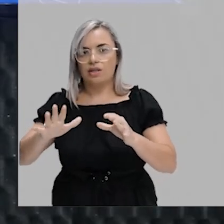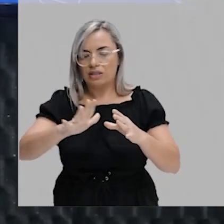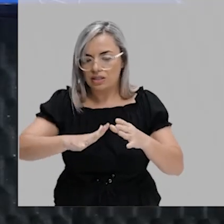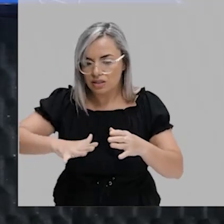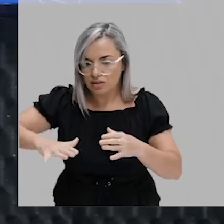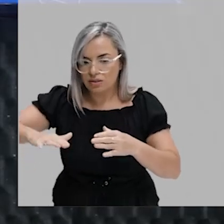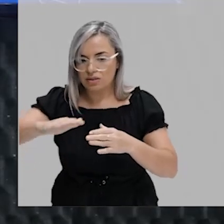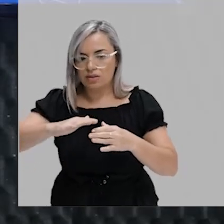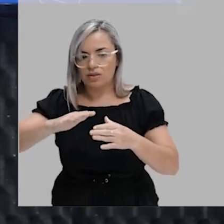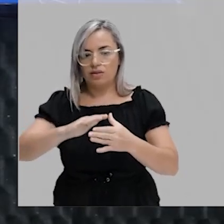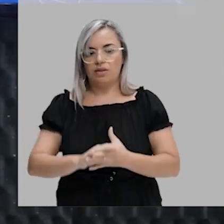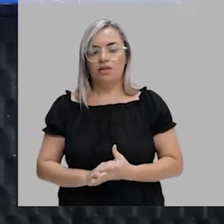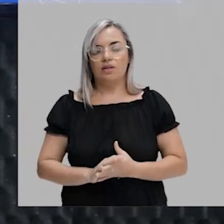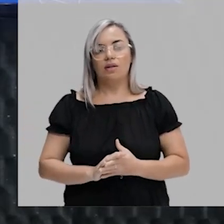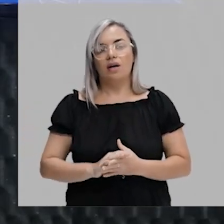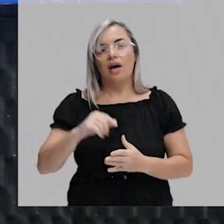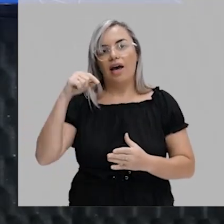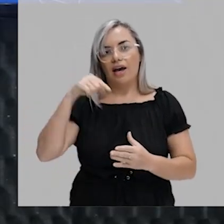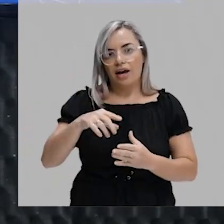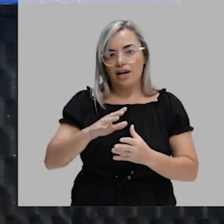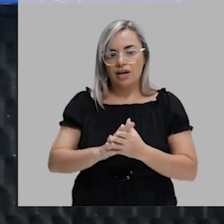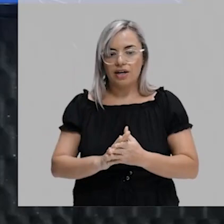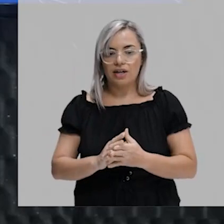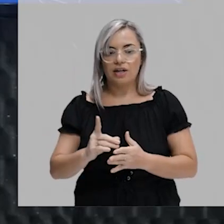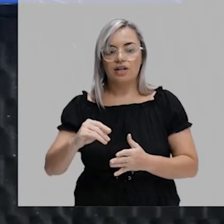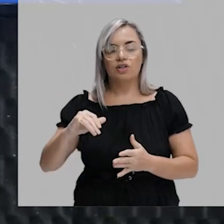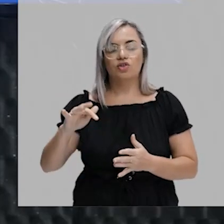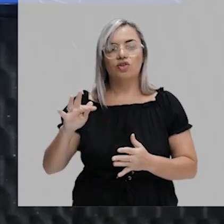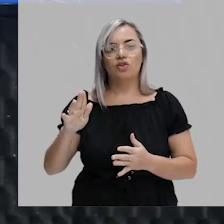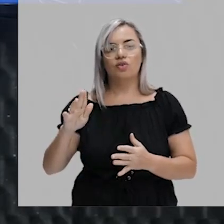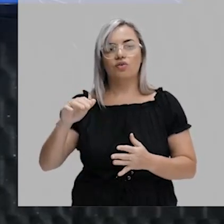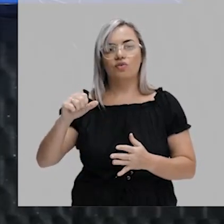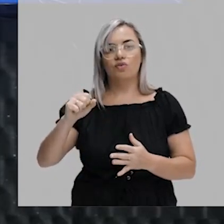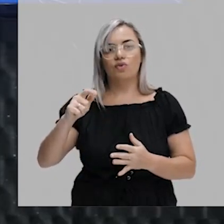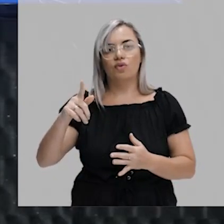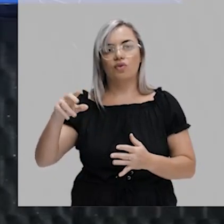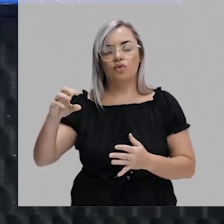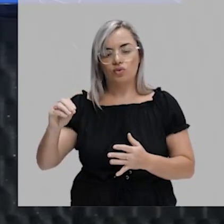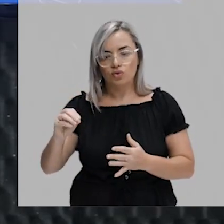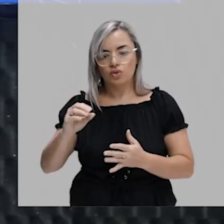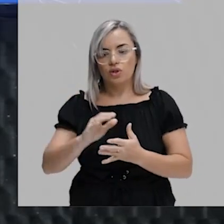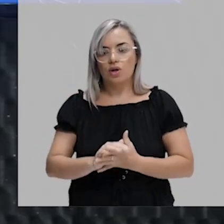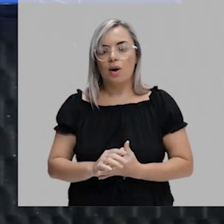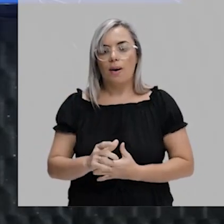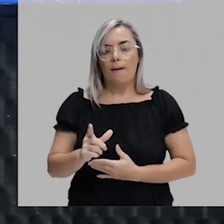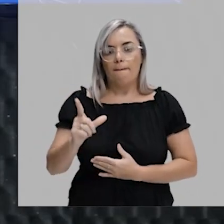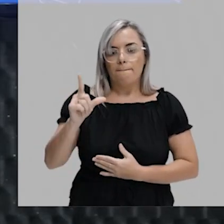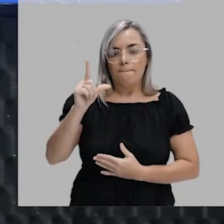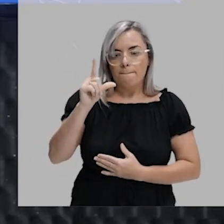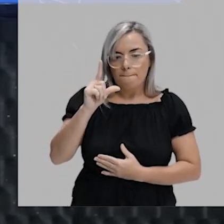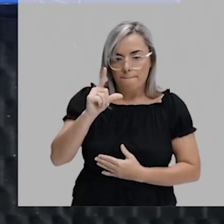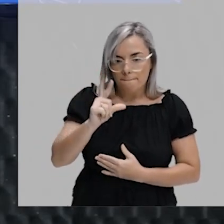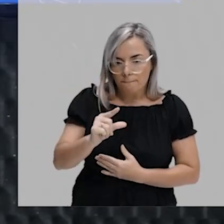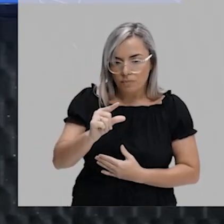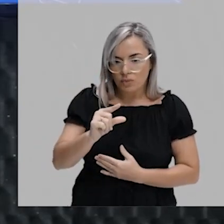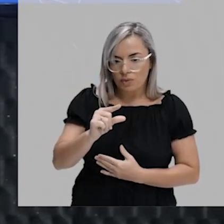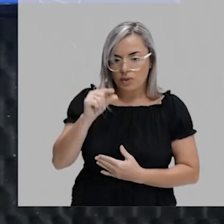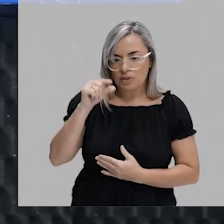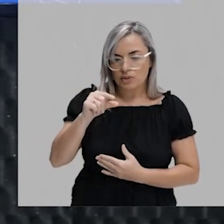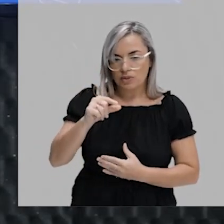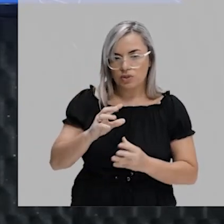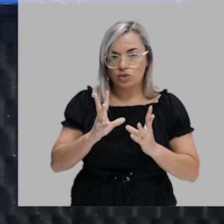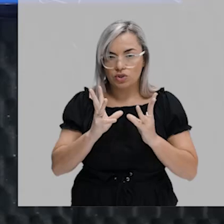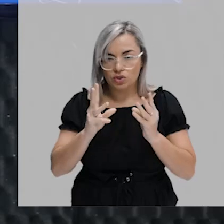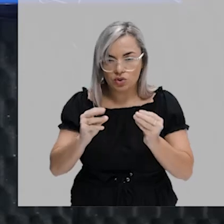mais concentrado, esse meio é chamado de hipertônico, para o meio menos concentrado. A gente chama o meio